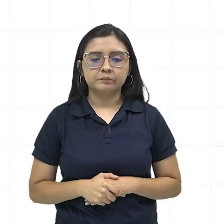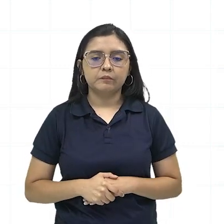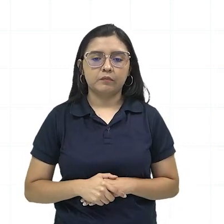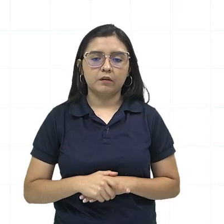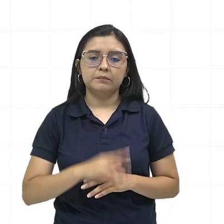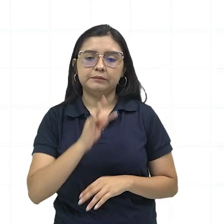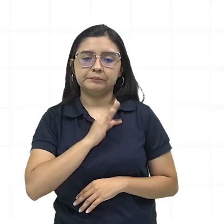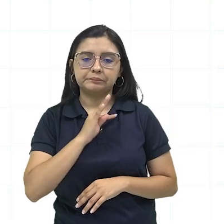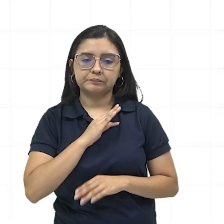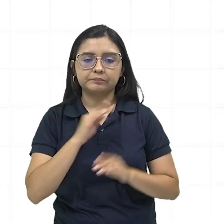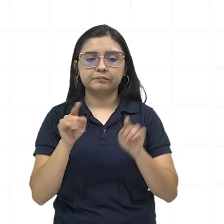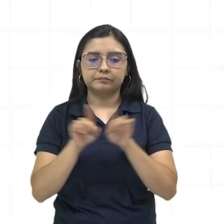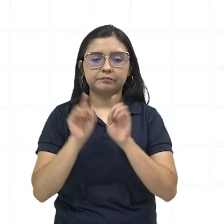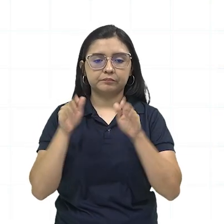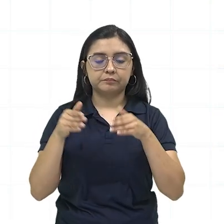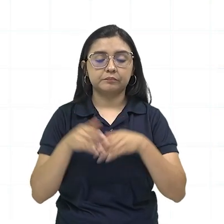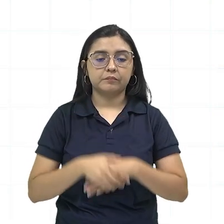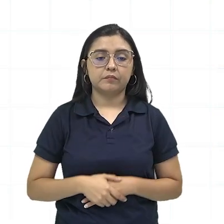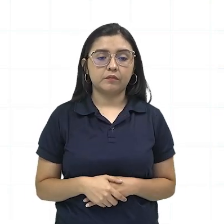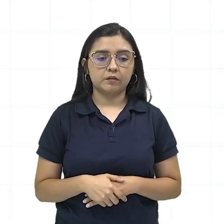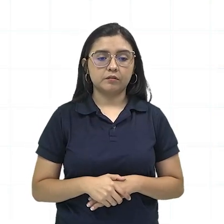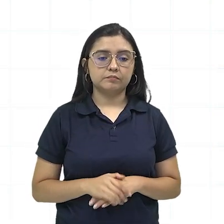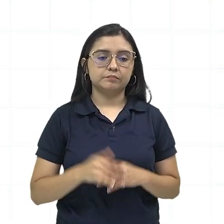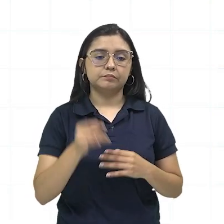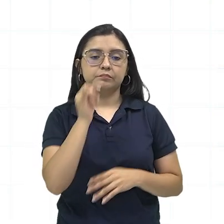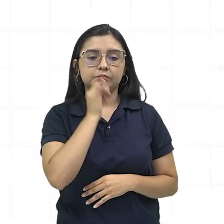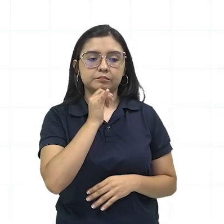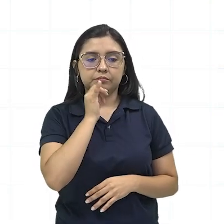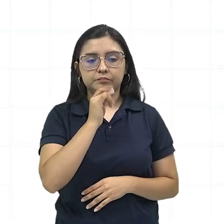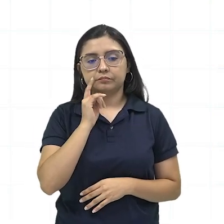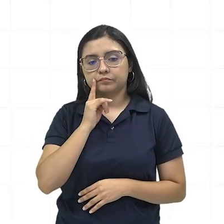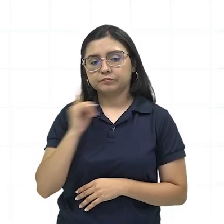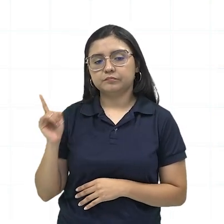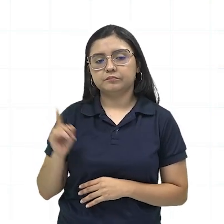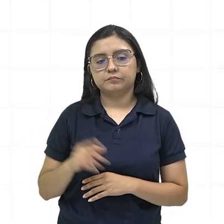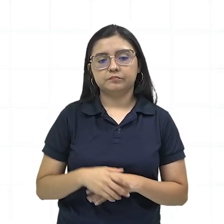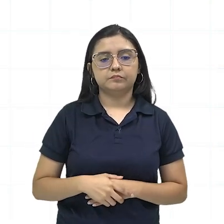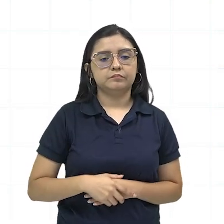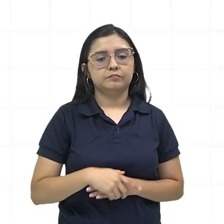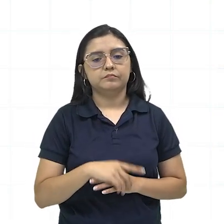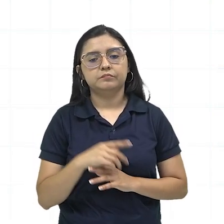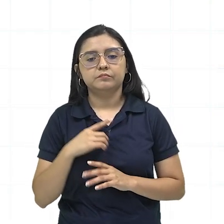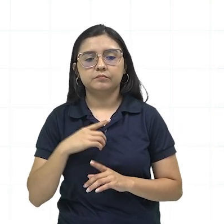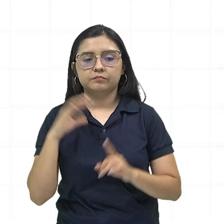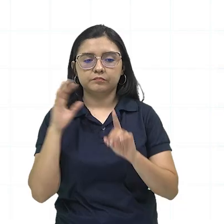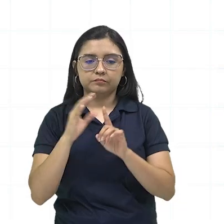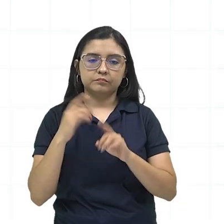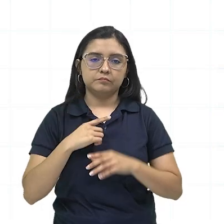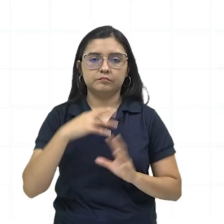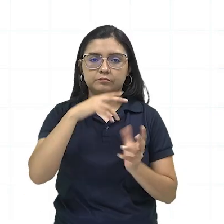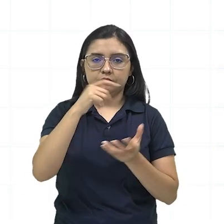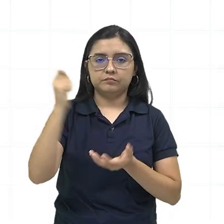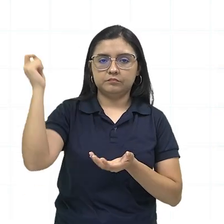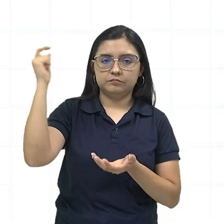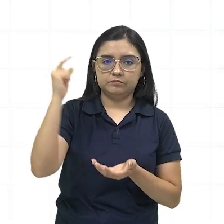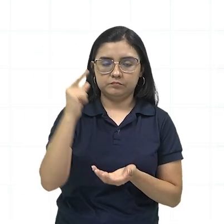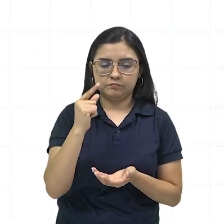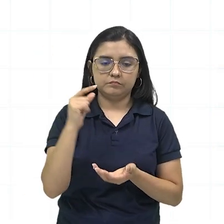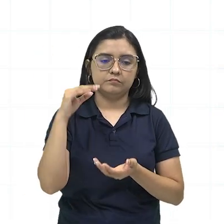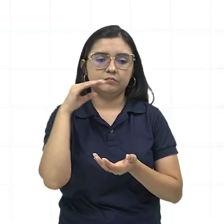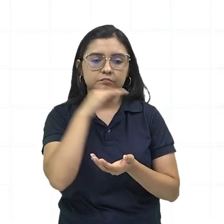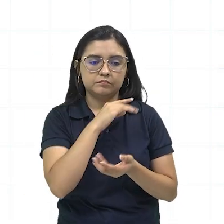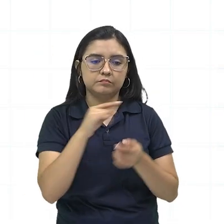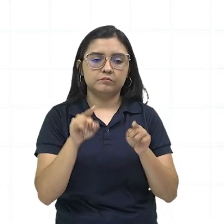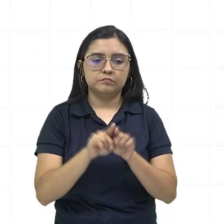e específicos. Então, um exemplo ali, como se fosse um texto na influência do aquecimento global na biodiversidade